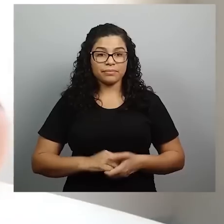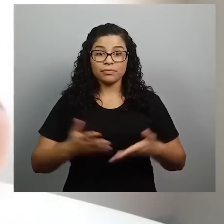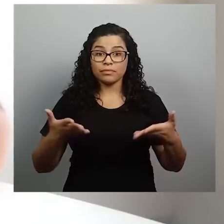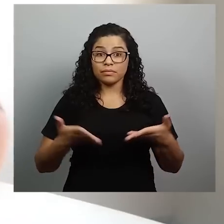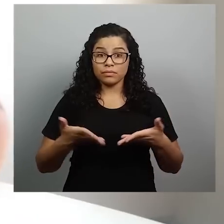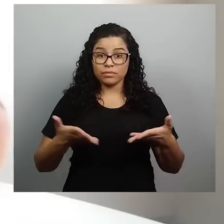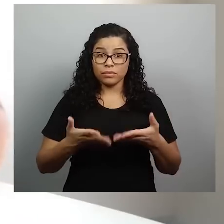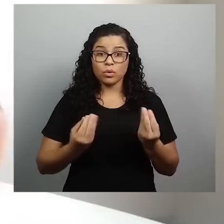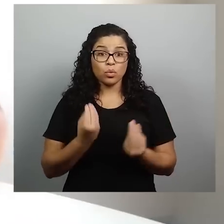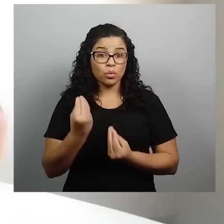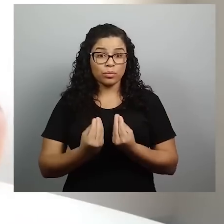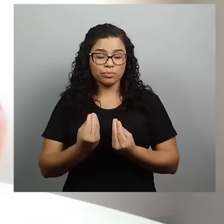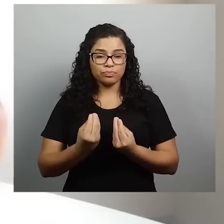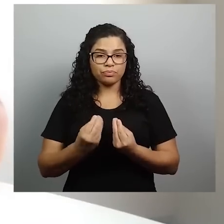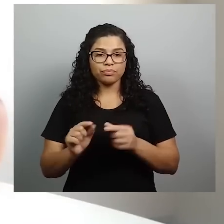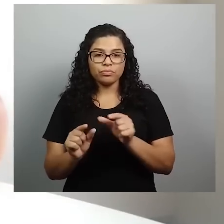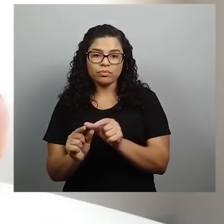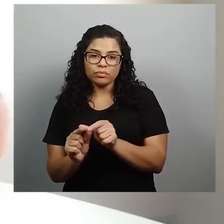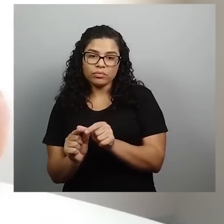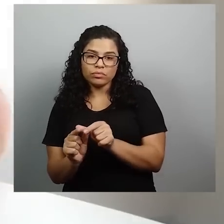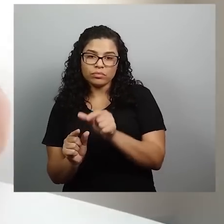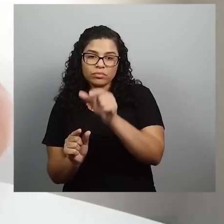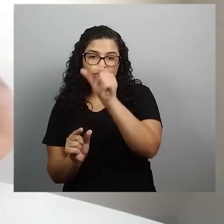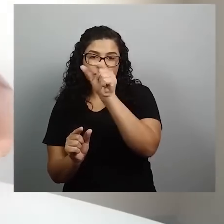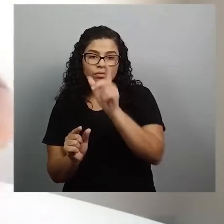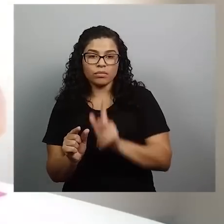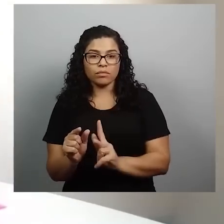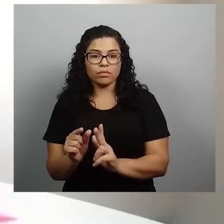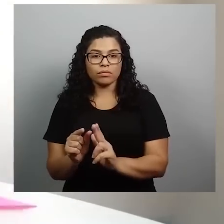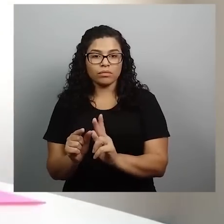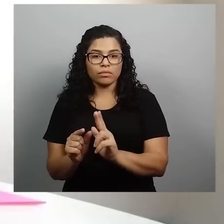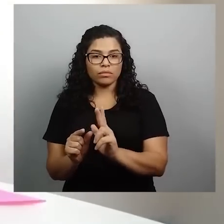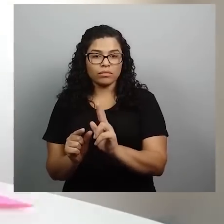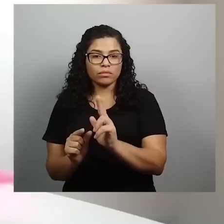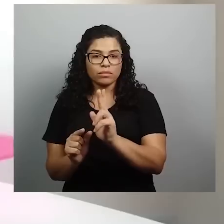Agora nós vamos recortar esta parte.